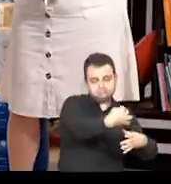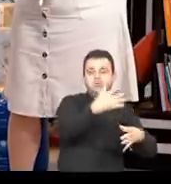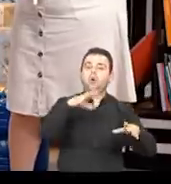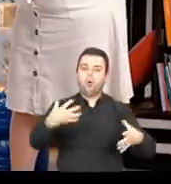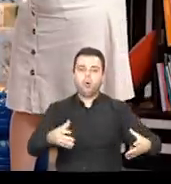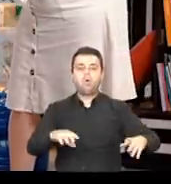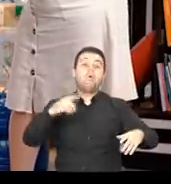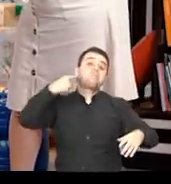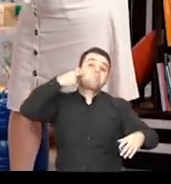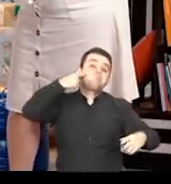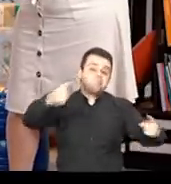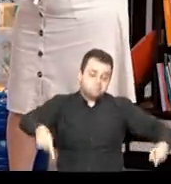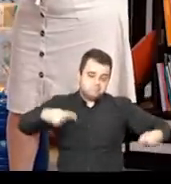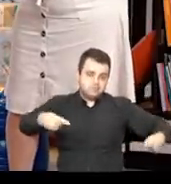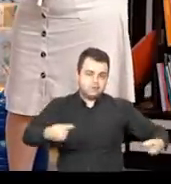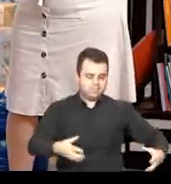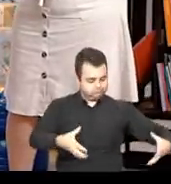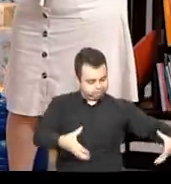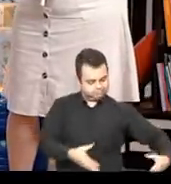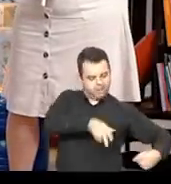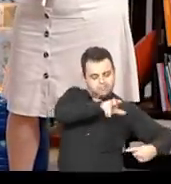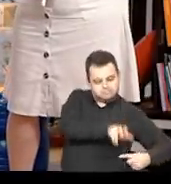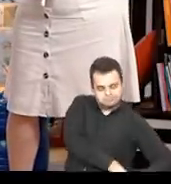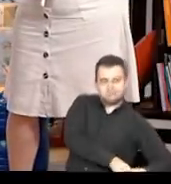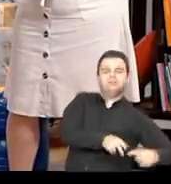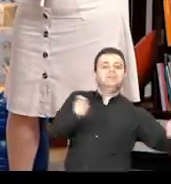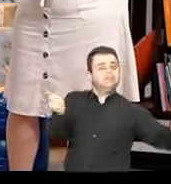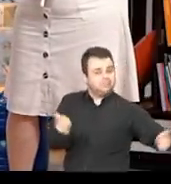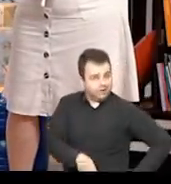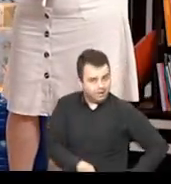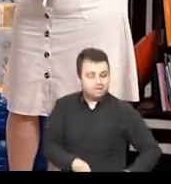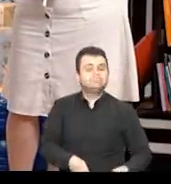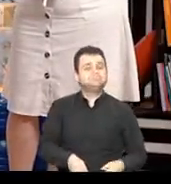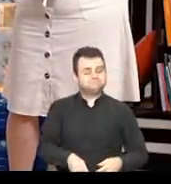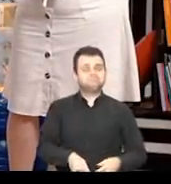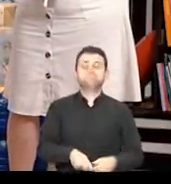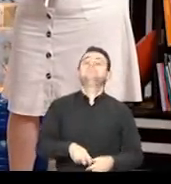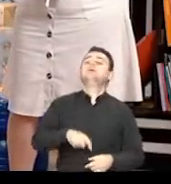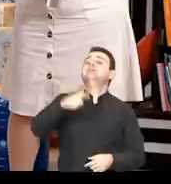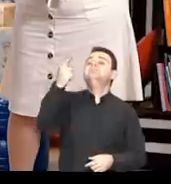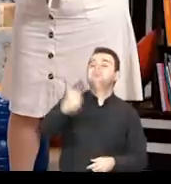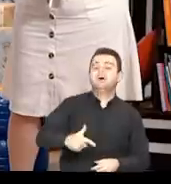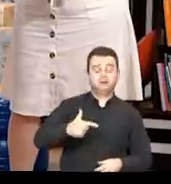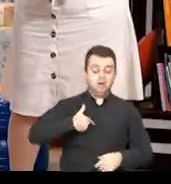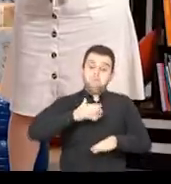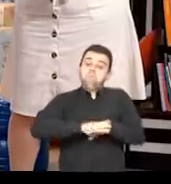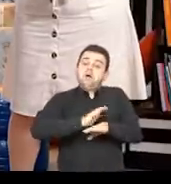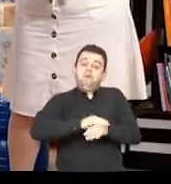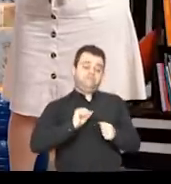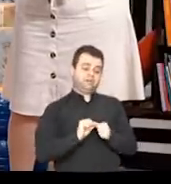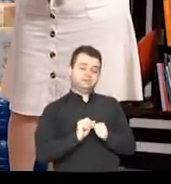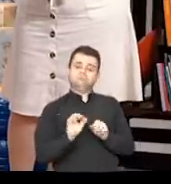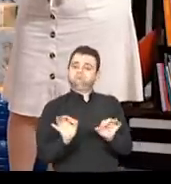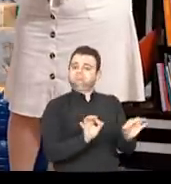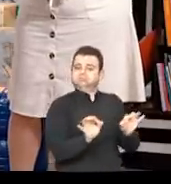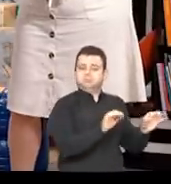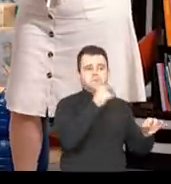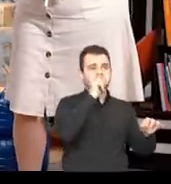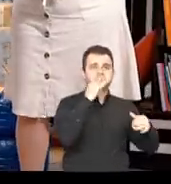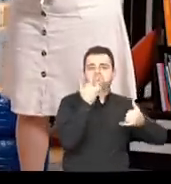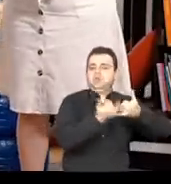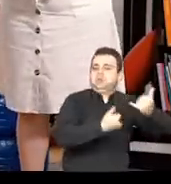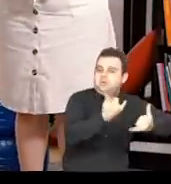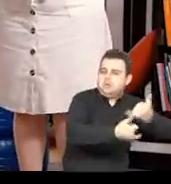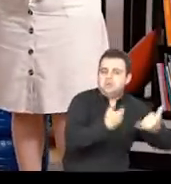puff. E outros exemplos também de reutilizar são coisas que a gente pode confeccionar na nossa casa, como um brinquedo,